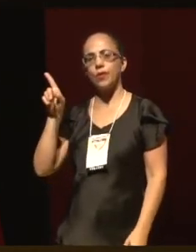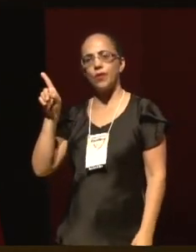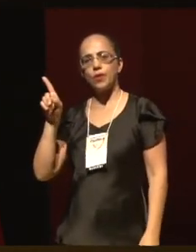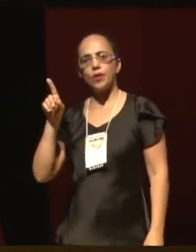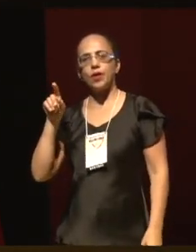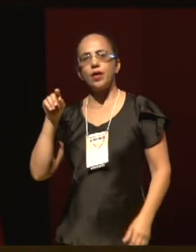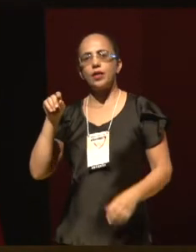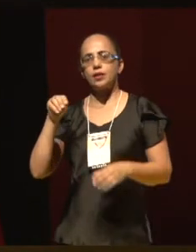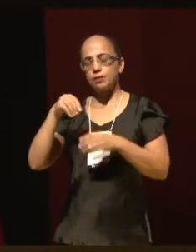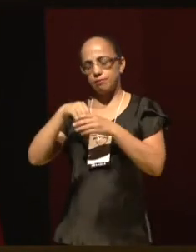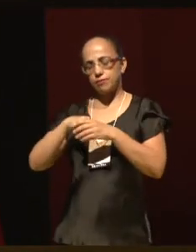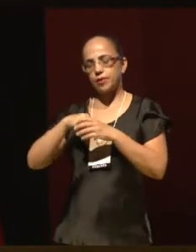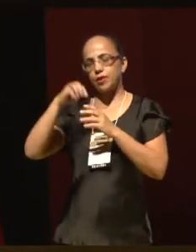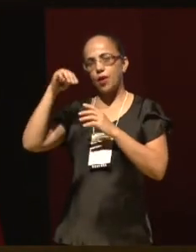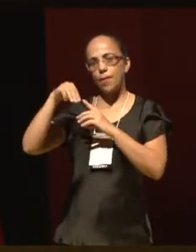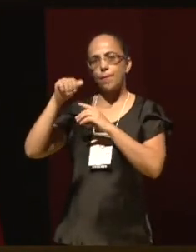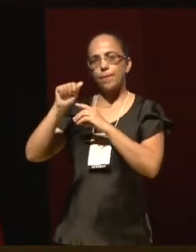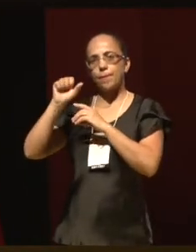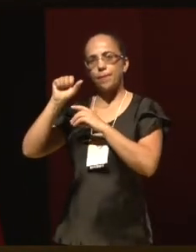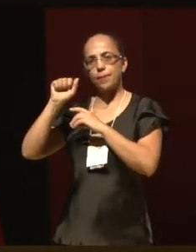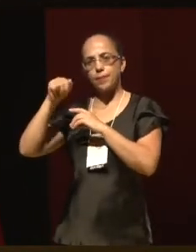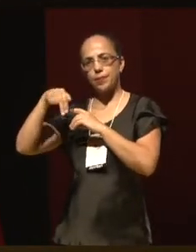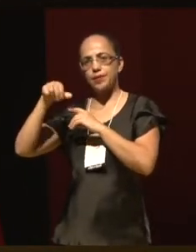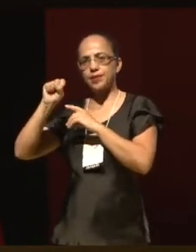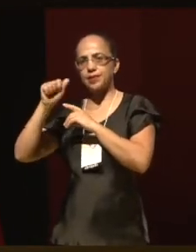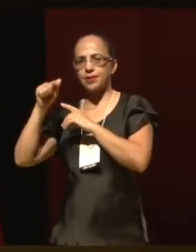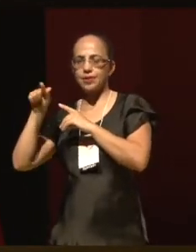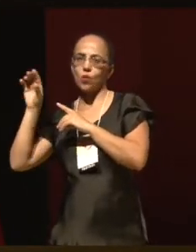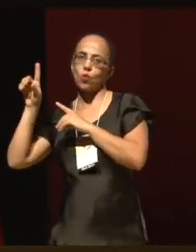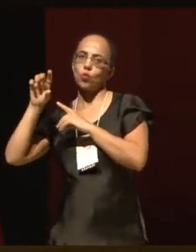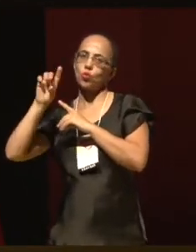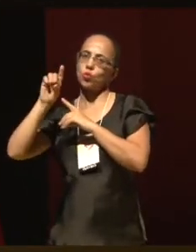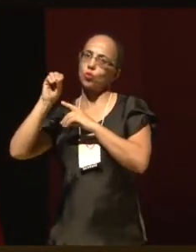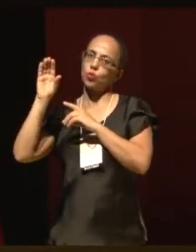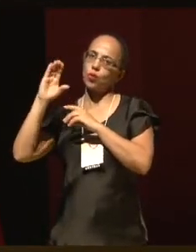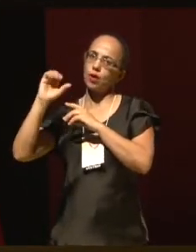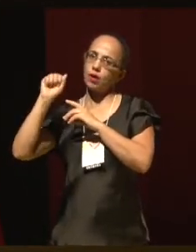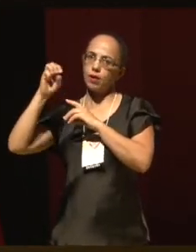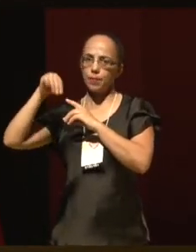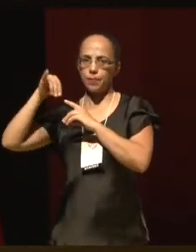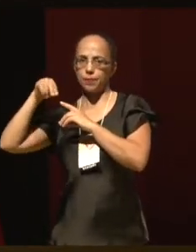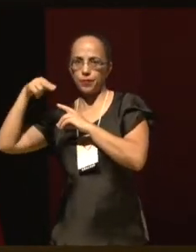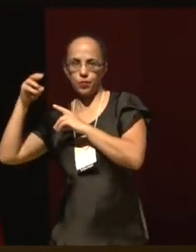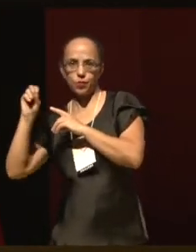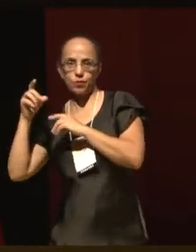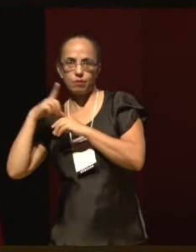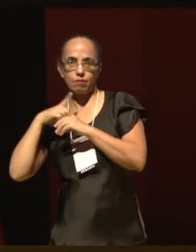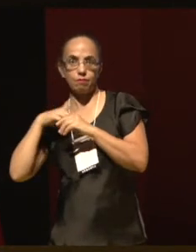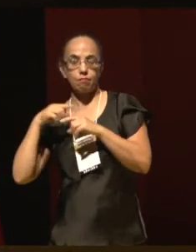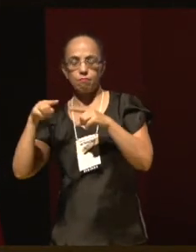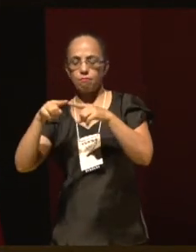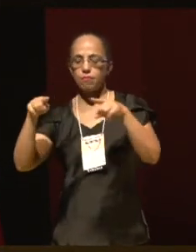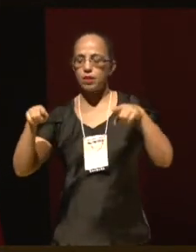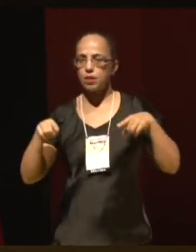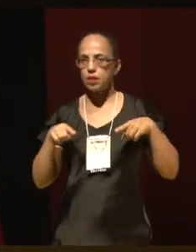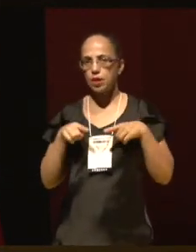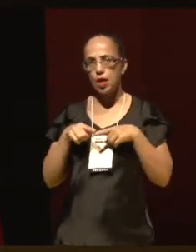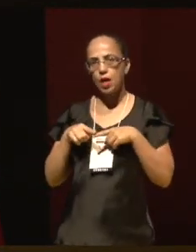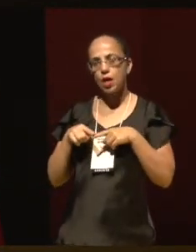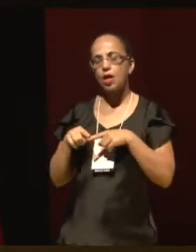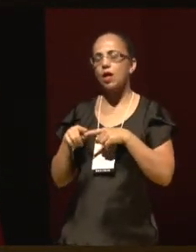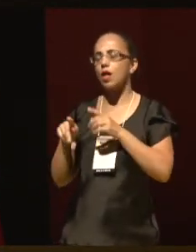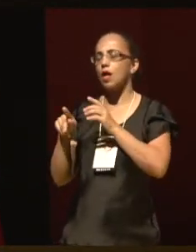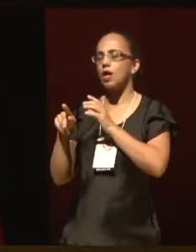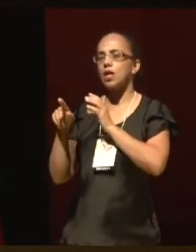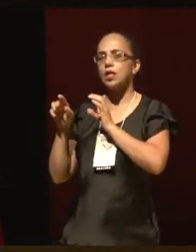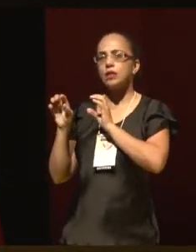sala inclusiva, uma sala sensorial, onde atendemos a crianças com autismo,